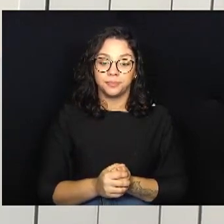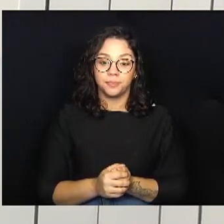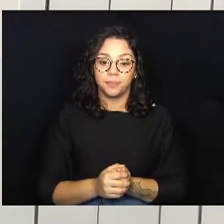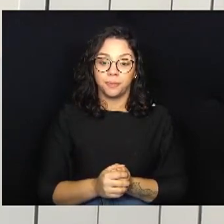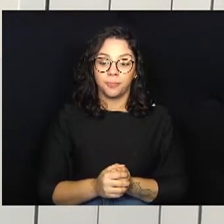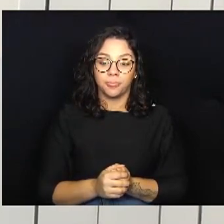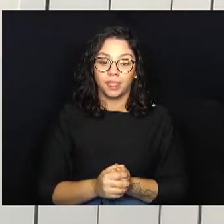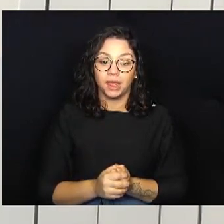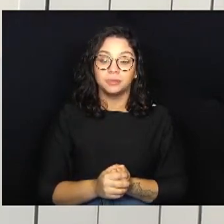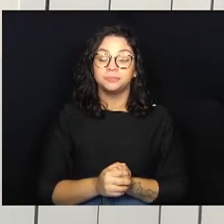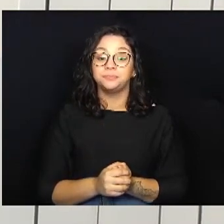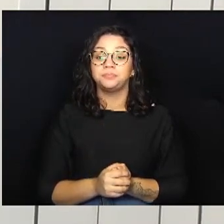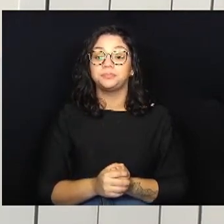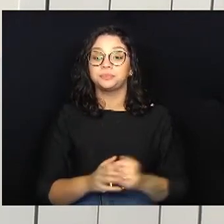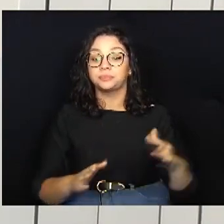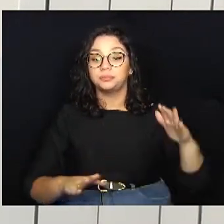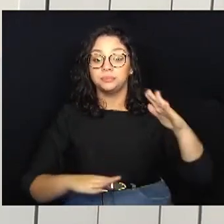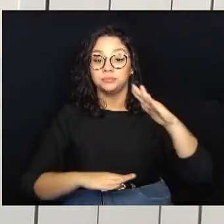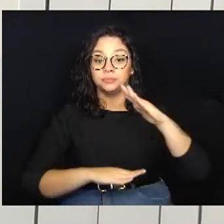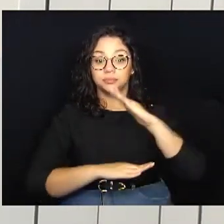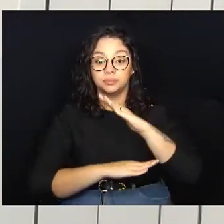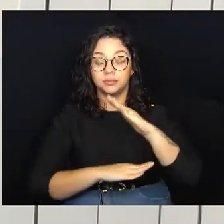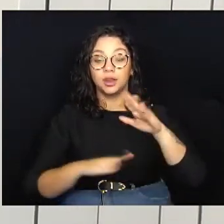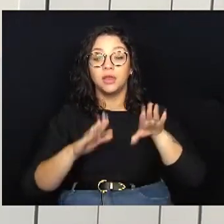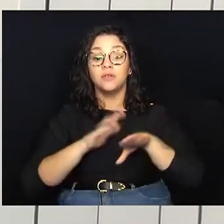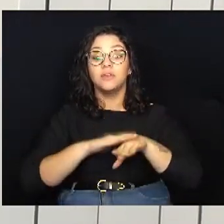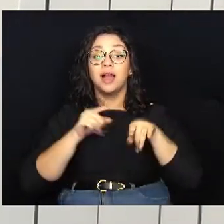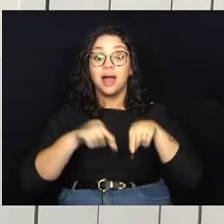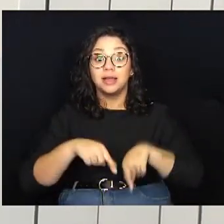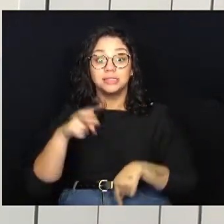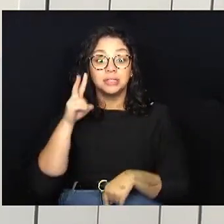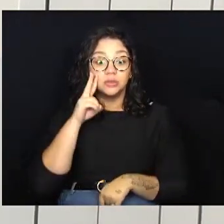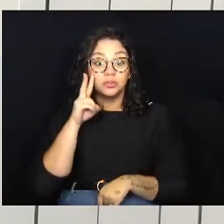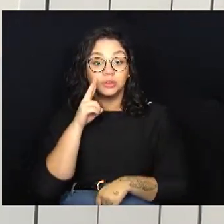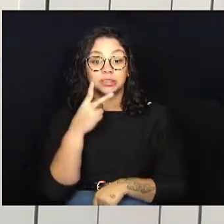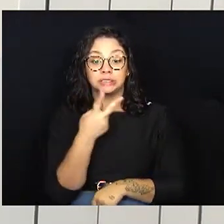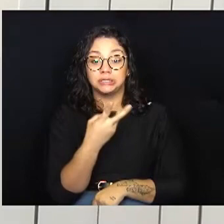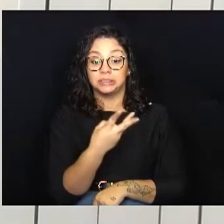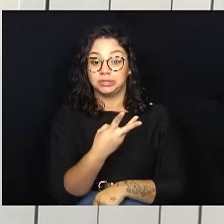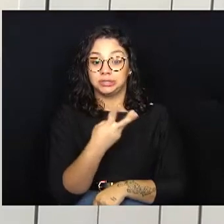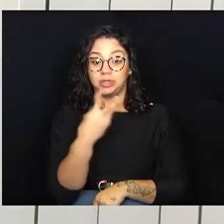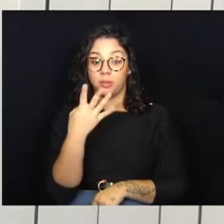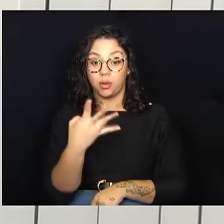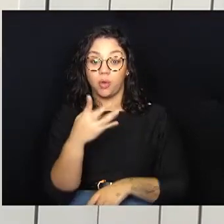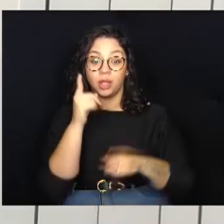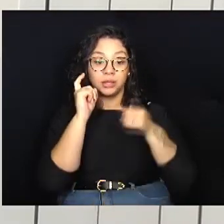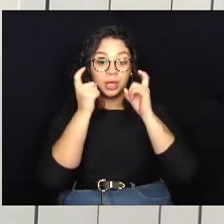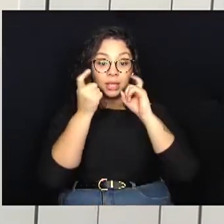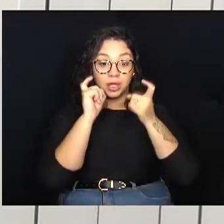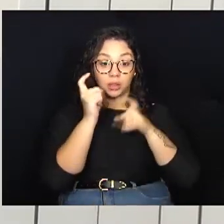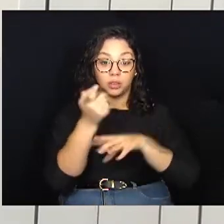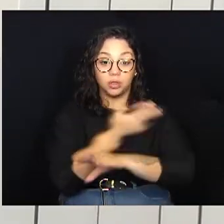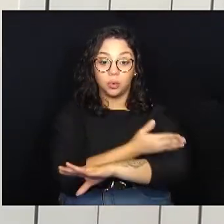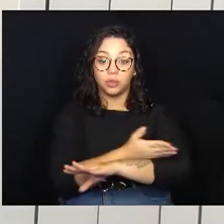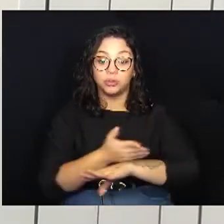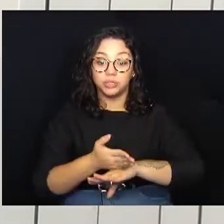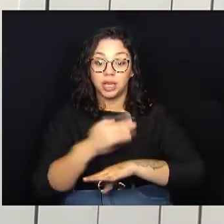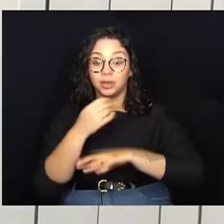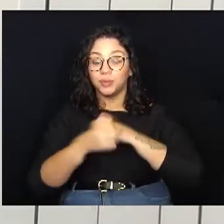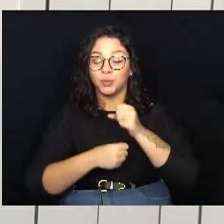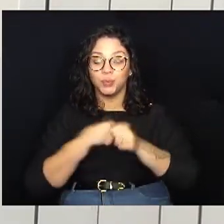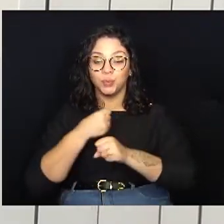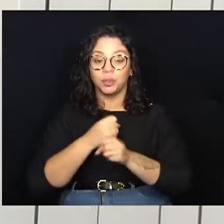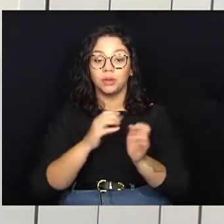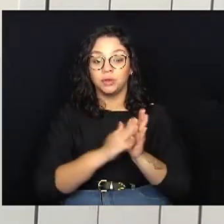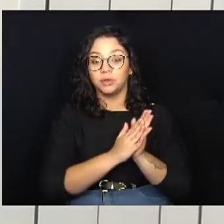E a Câmara de Campinas realiza nesta segunda-feira a 34ª reunião ordinária do ano, e entre os